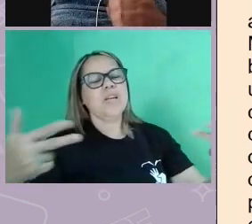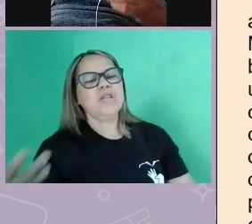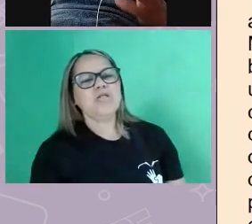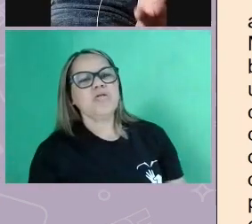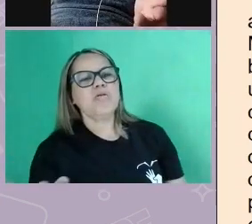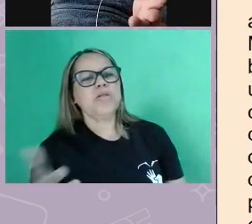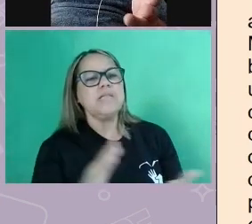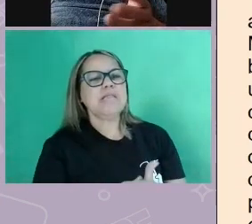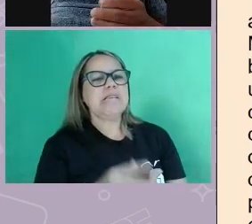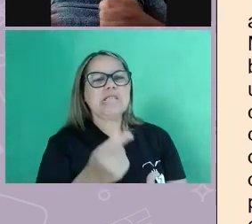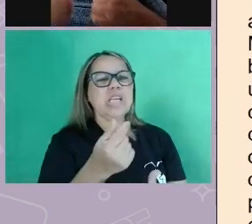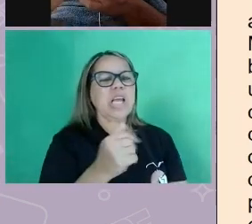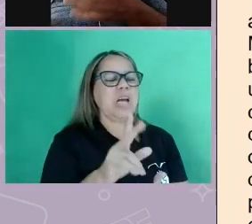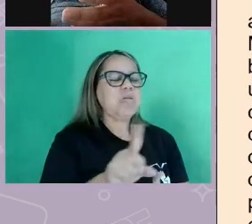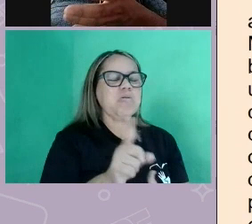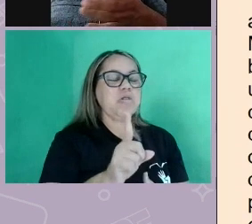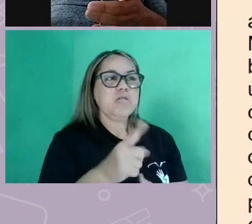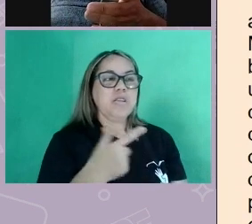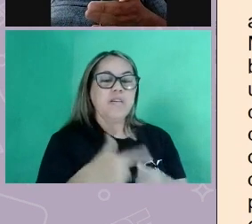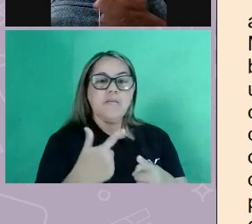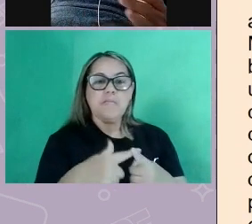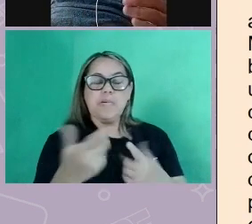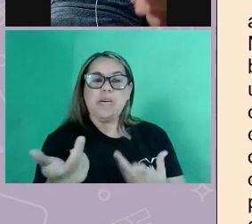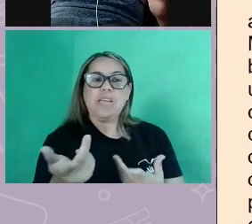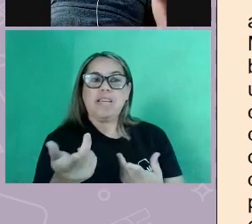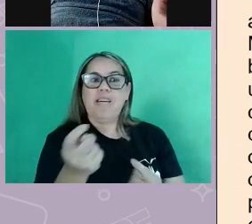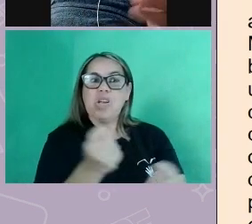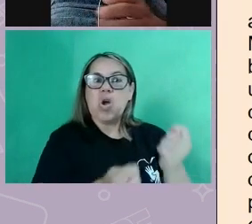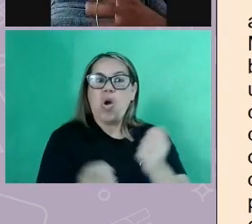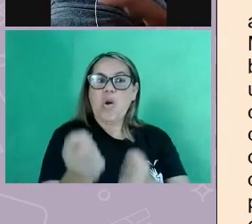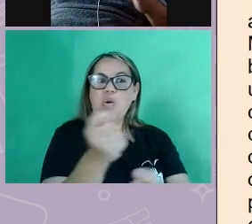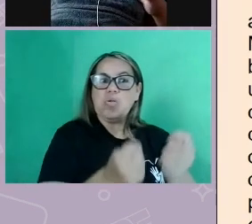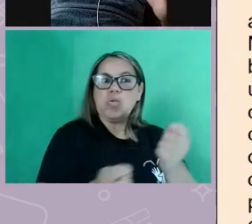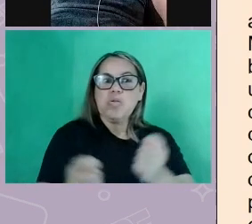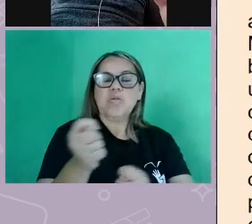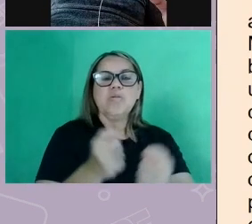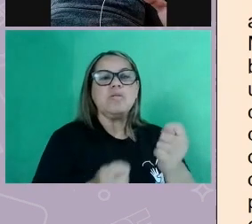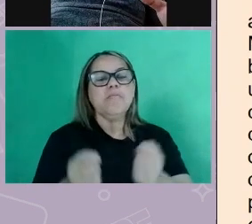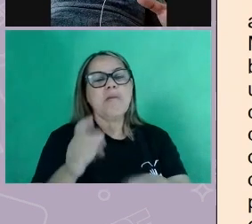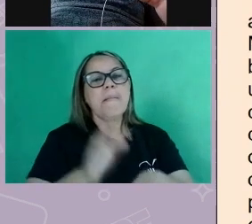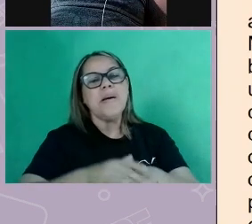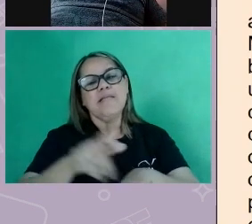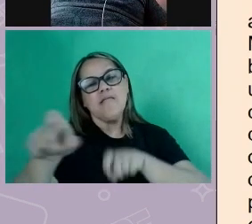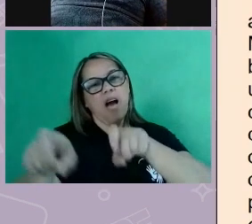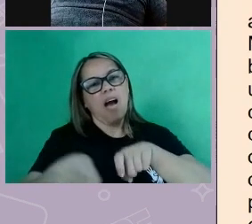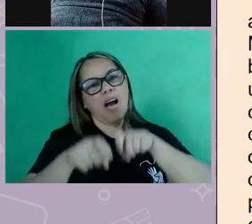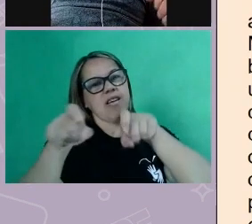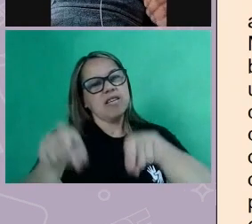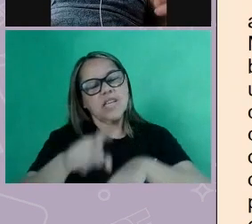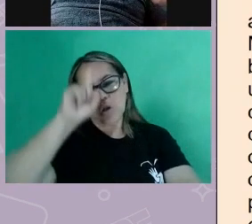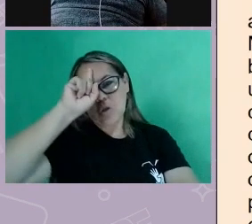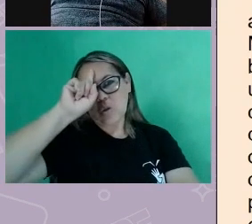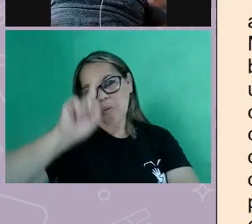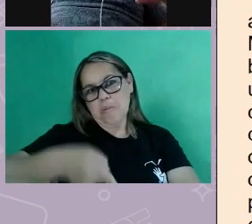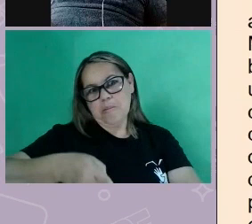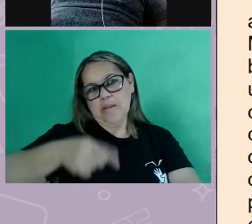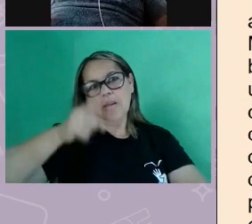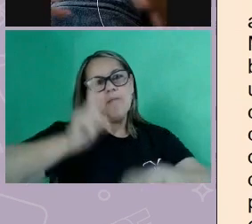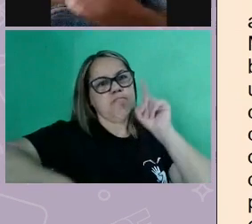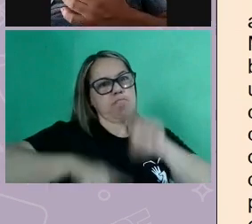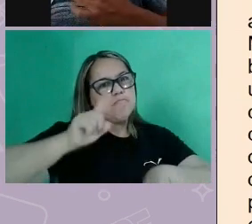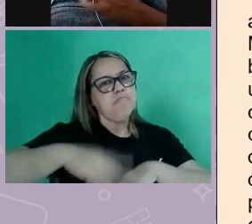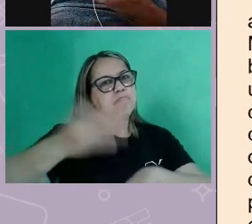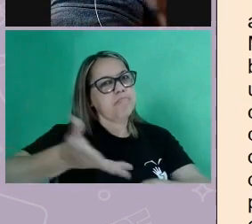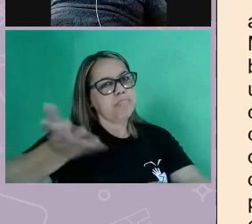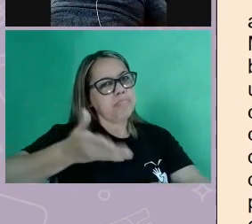usava pouca moeda porque era uma economia pouco dinâmica e muito mais agrária dominada pela produção agrícola e as